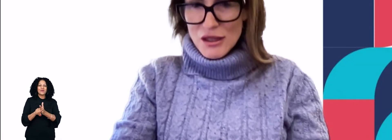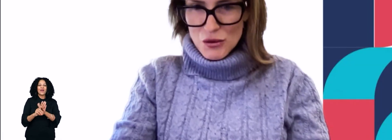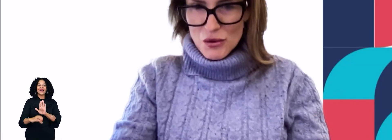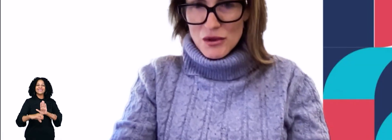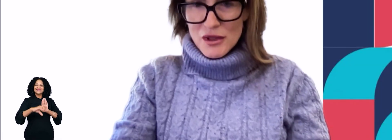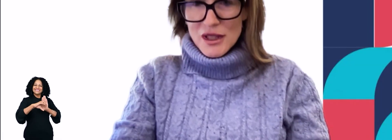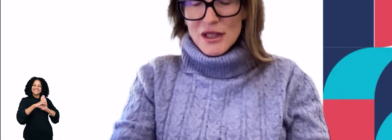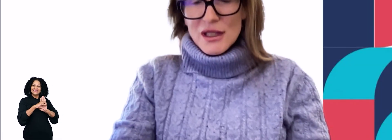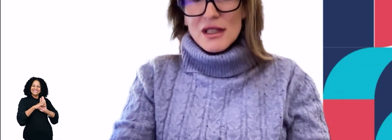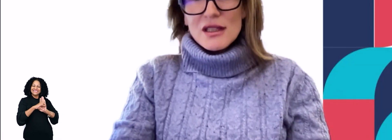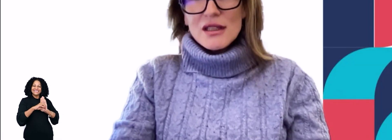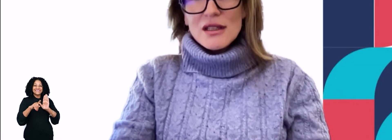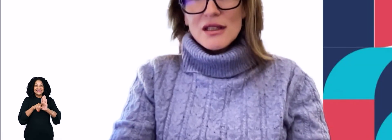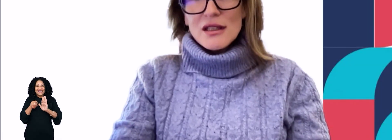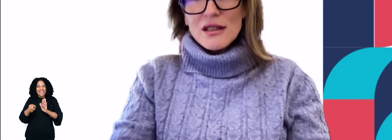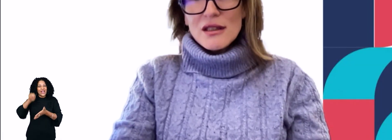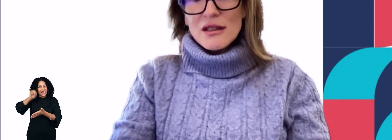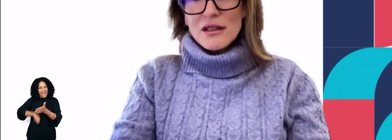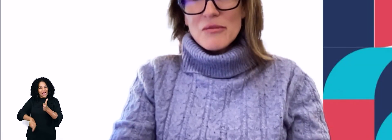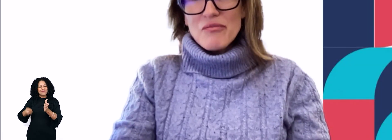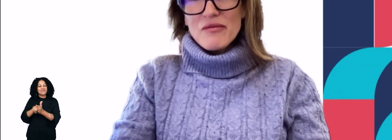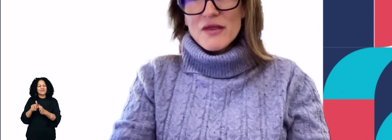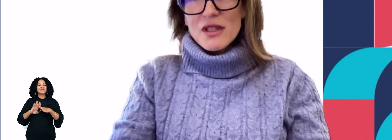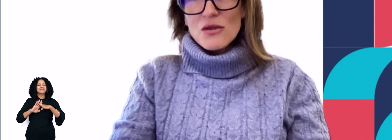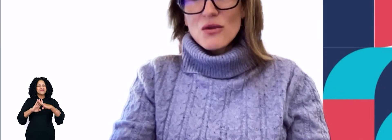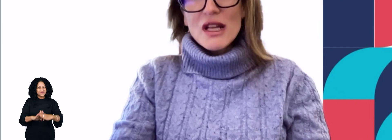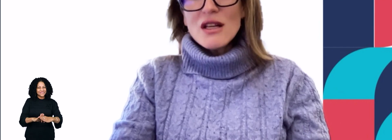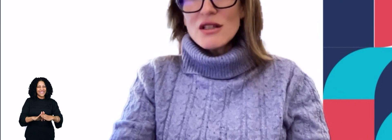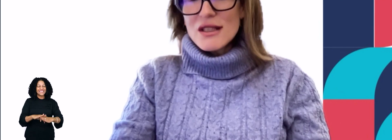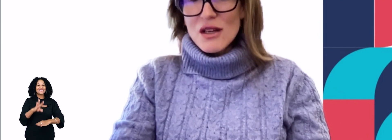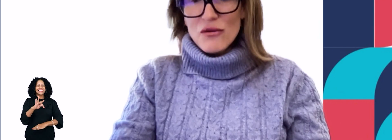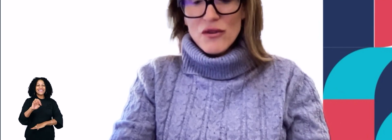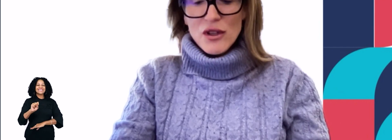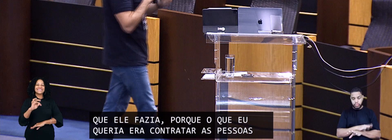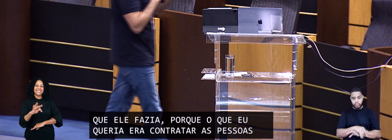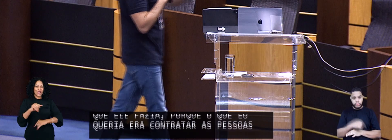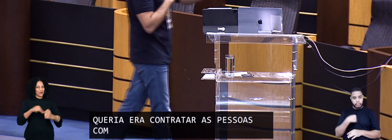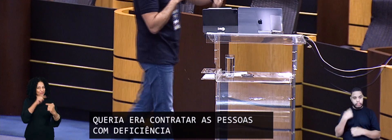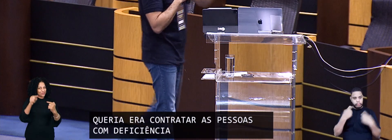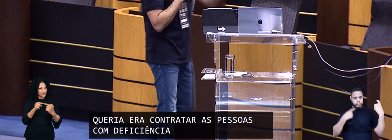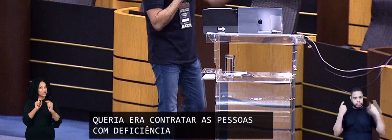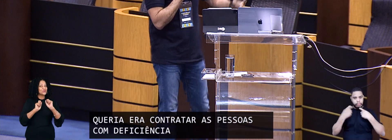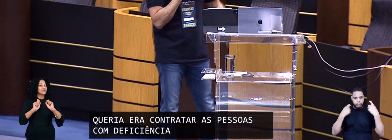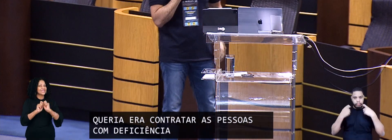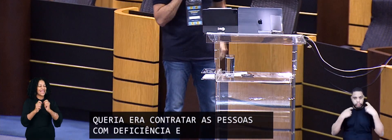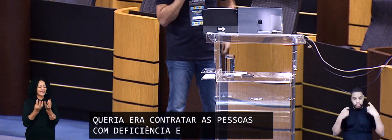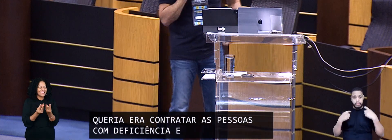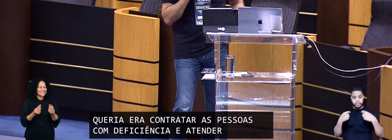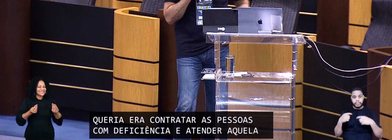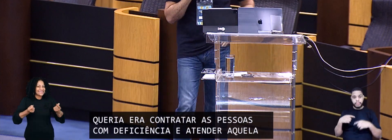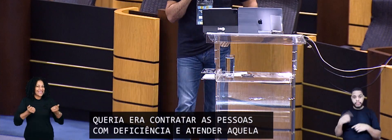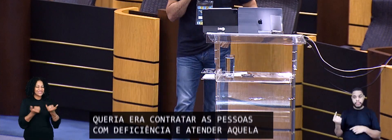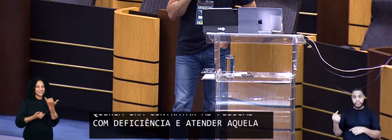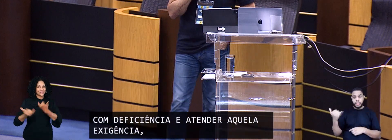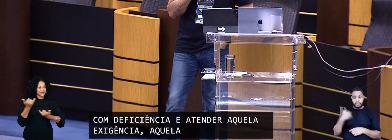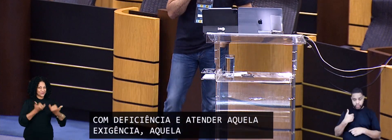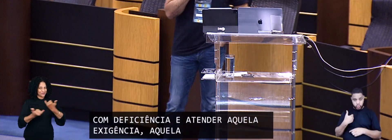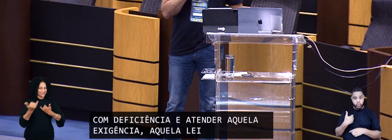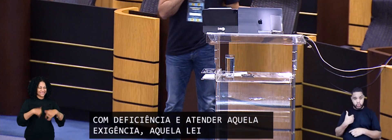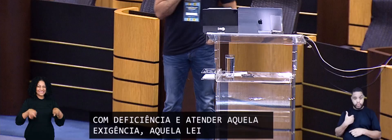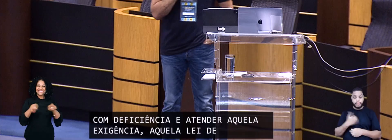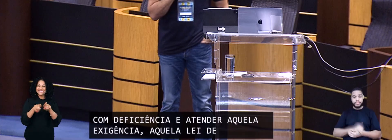empresa Servir, contratada para prestar esse serviço ao TST. Com o objetivo de assegurar a qualidade